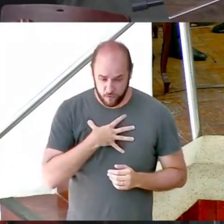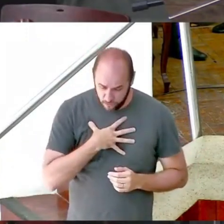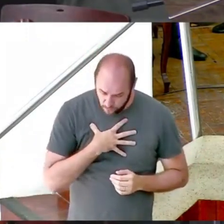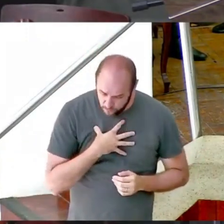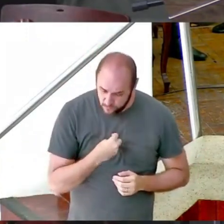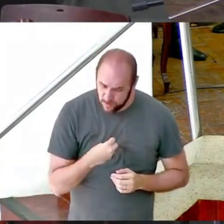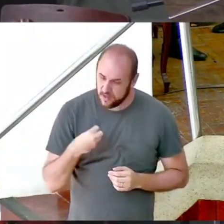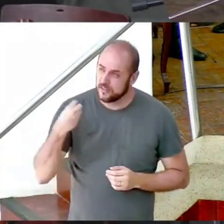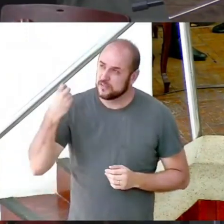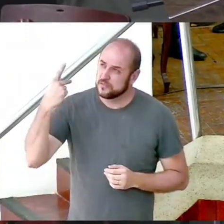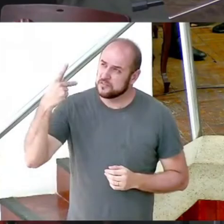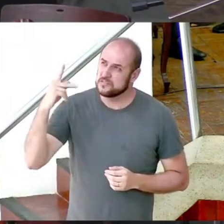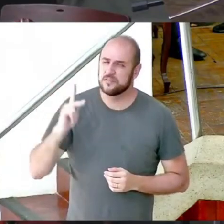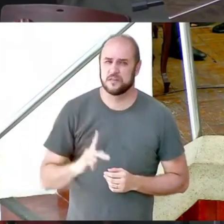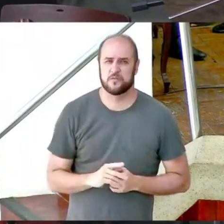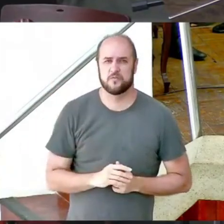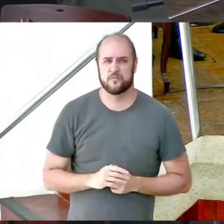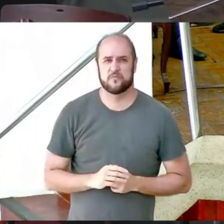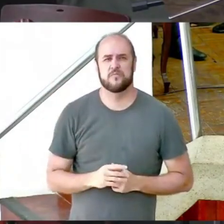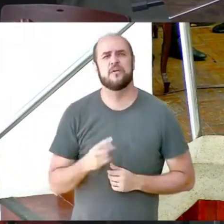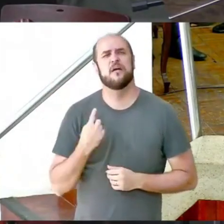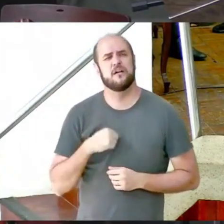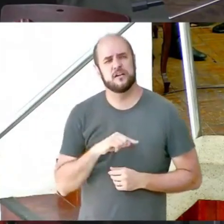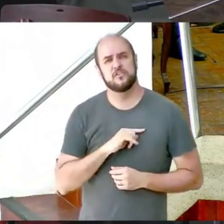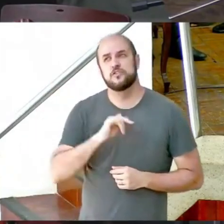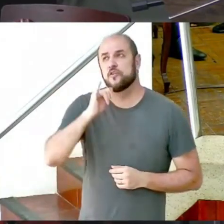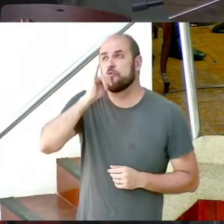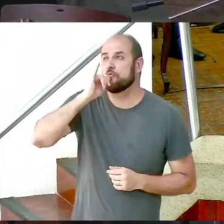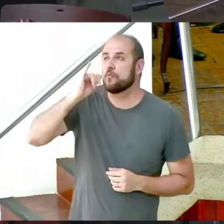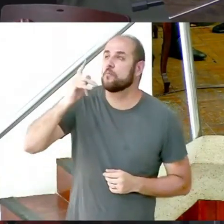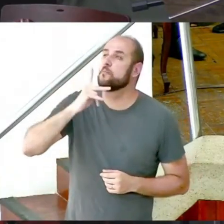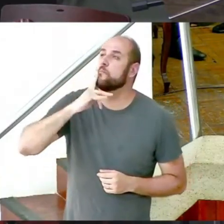filhos e podemos chamá-lo de Pai.